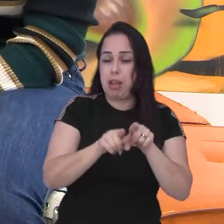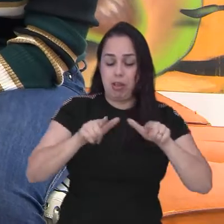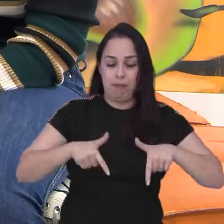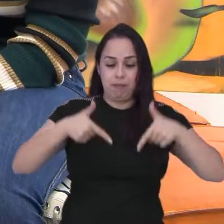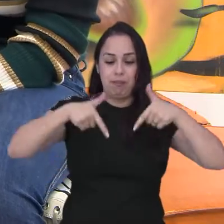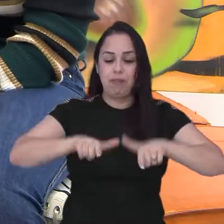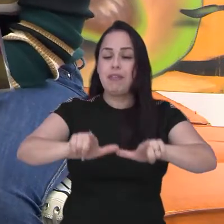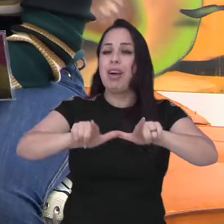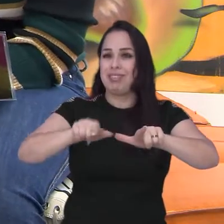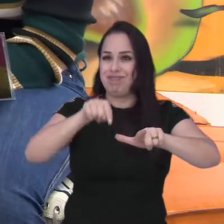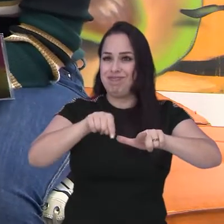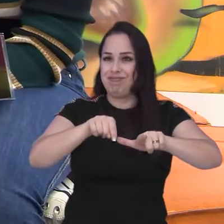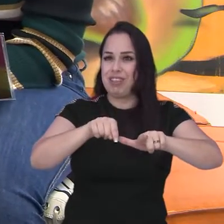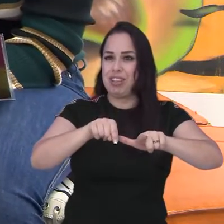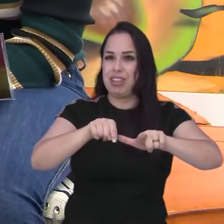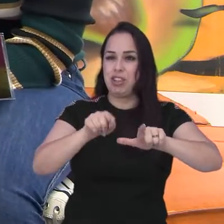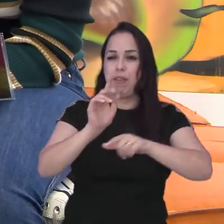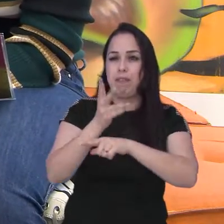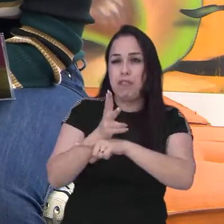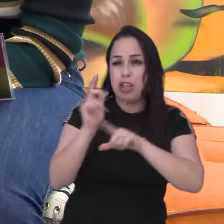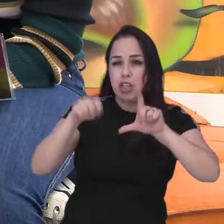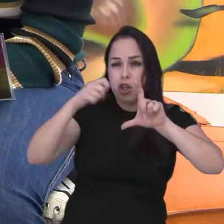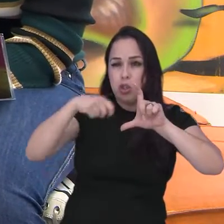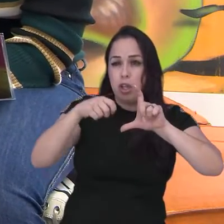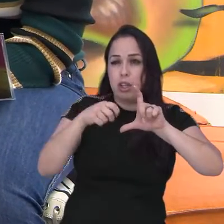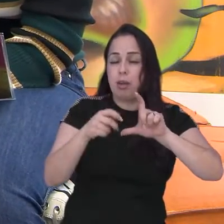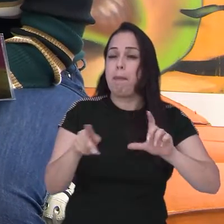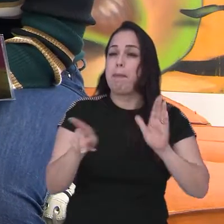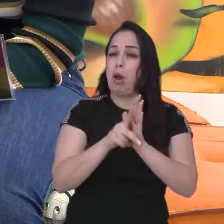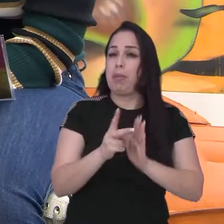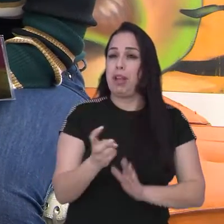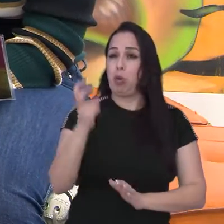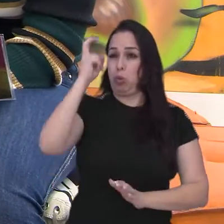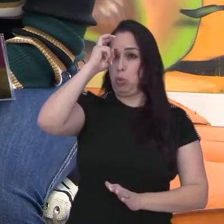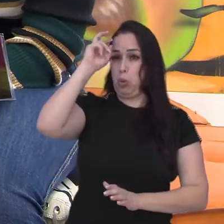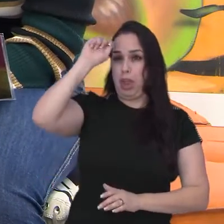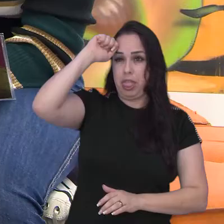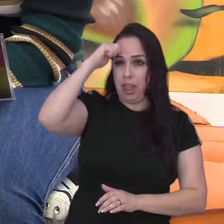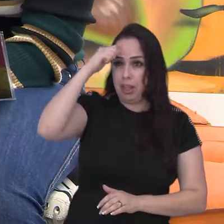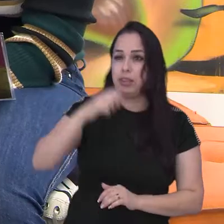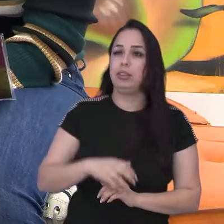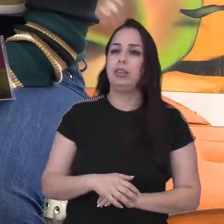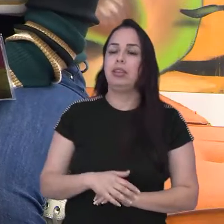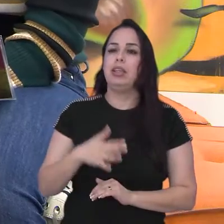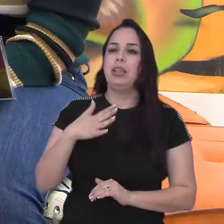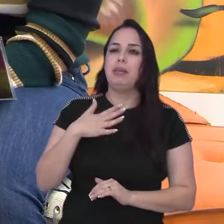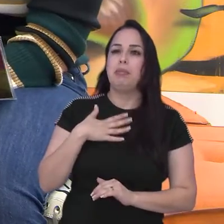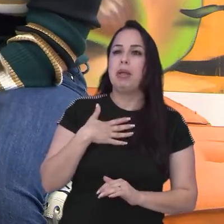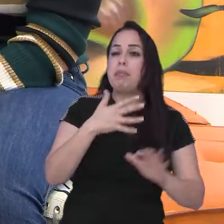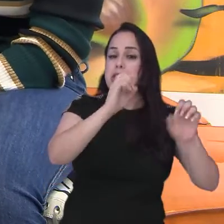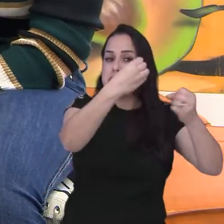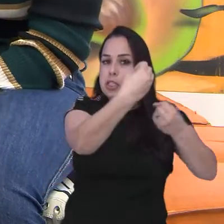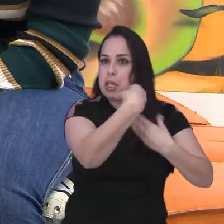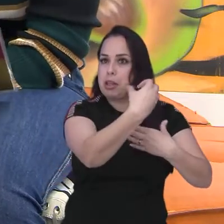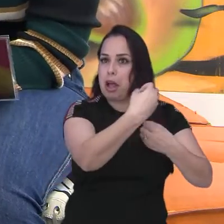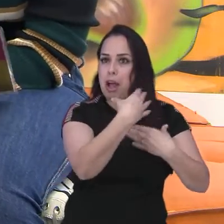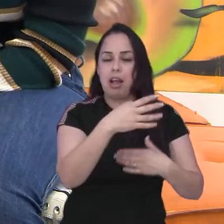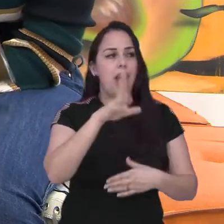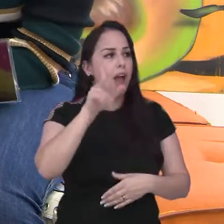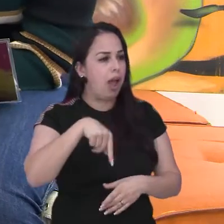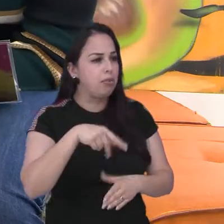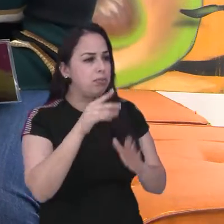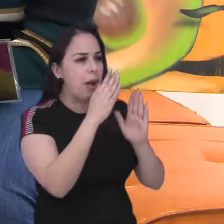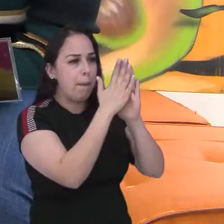seu DVD, pessoal, de cultura negra e hip hop. Porque assim, eu achava, e isso foi ensinado pra mim, assim, ó. Literalmente na